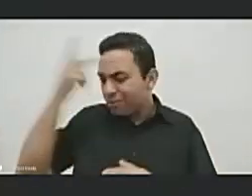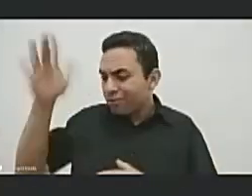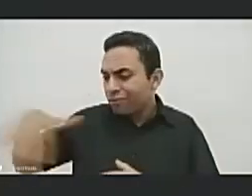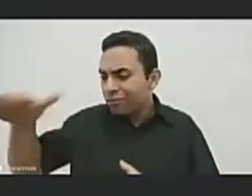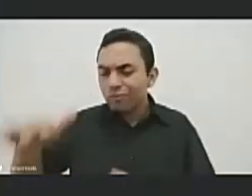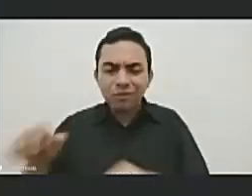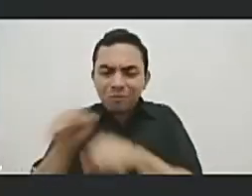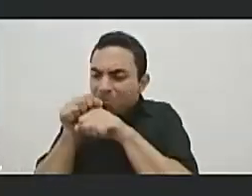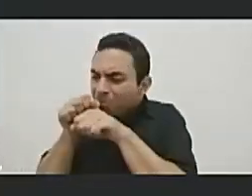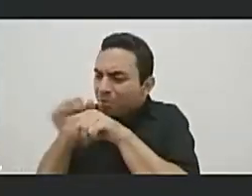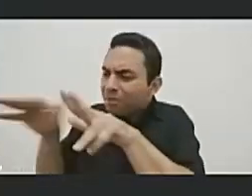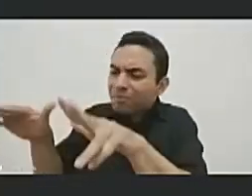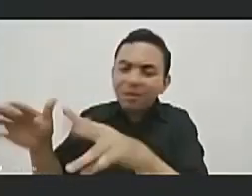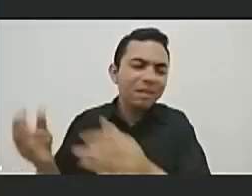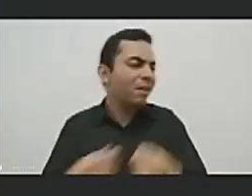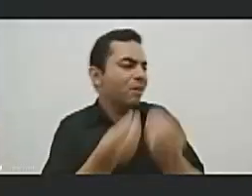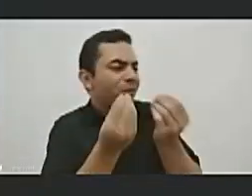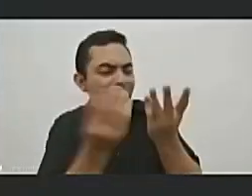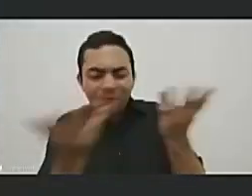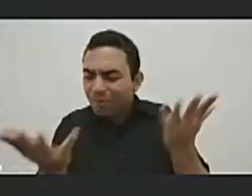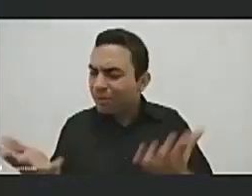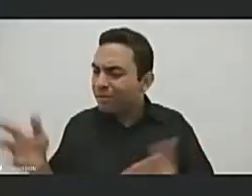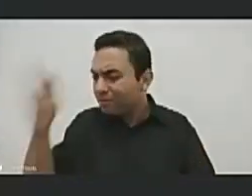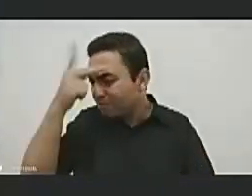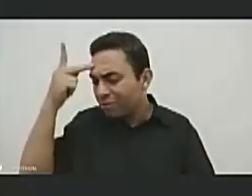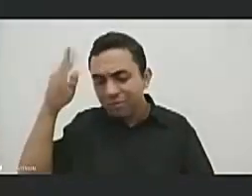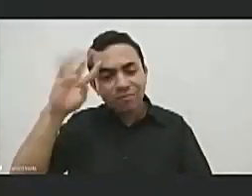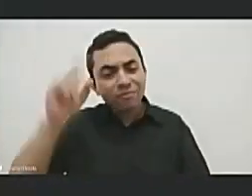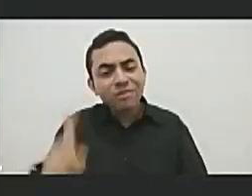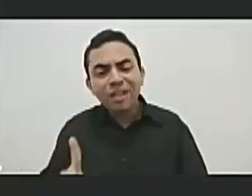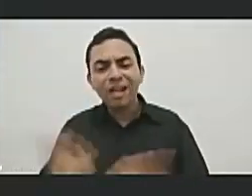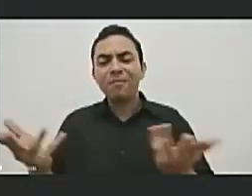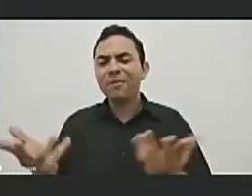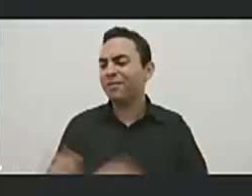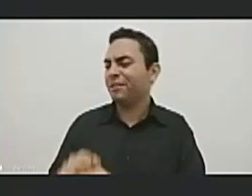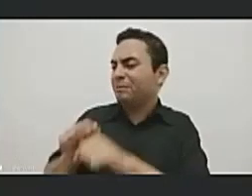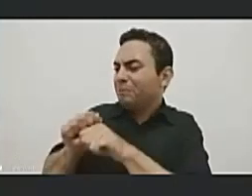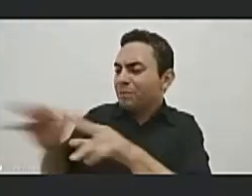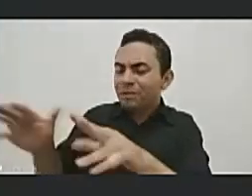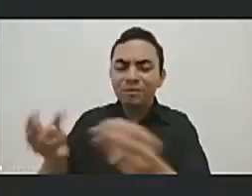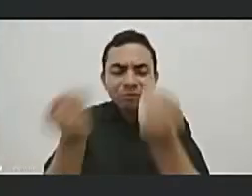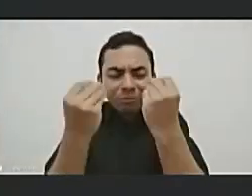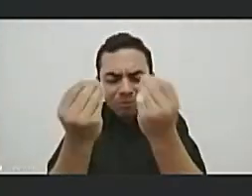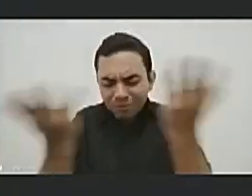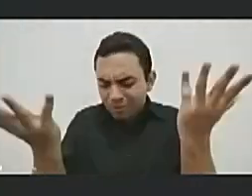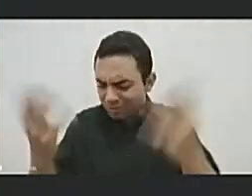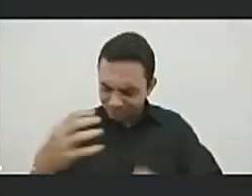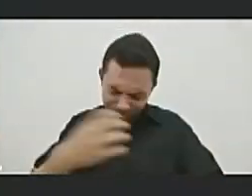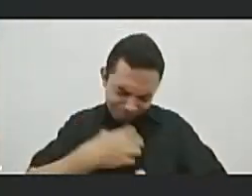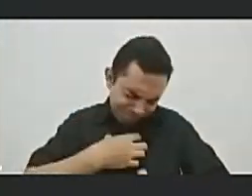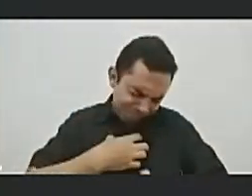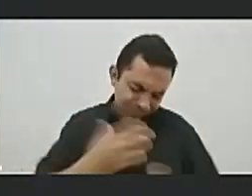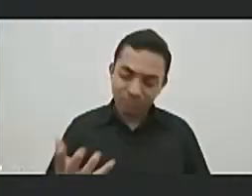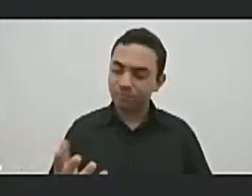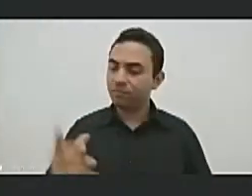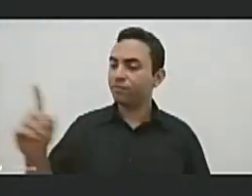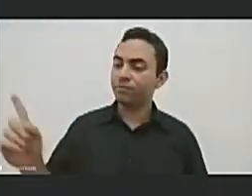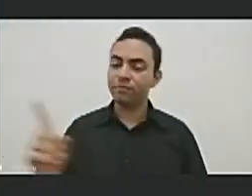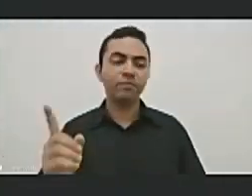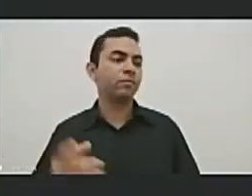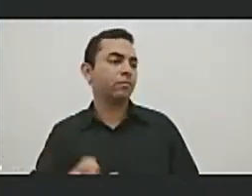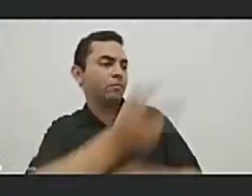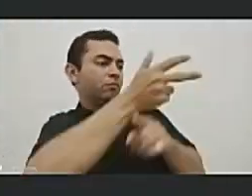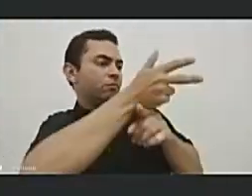redes sociais aquilo que ele não tem certeza ele veio até nós na verdade ele parou e nós fomos até